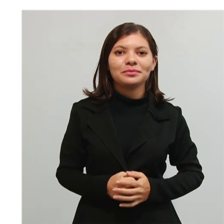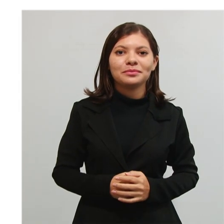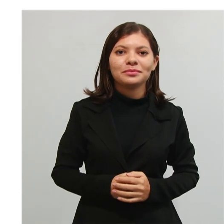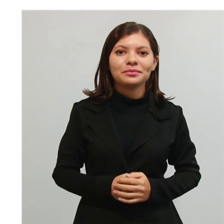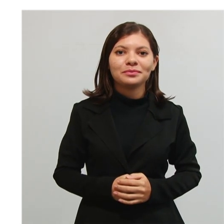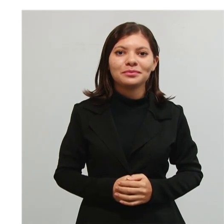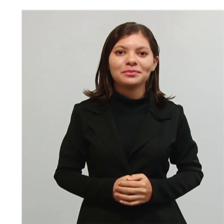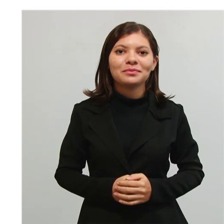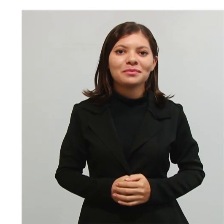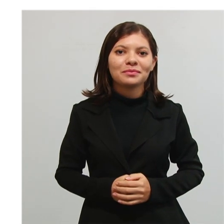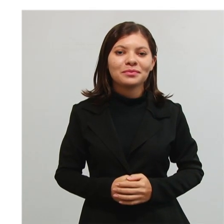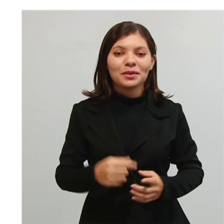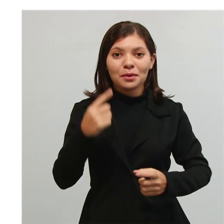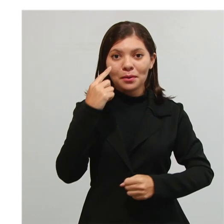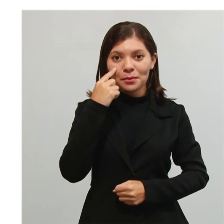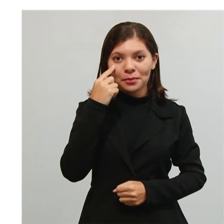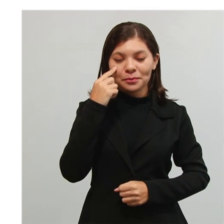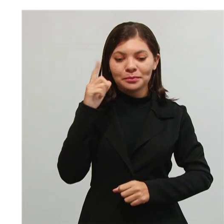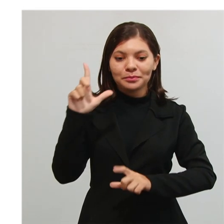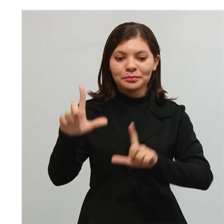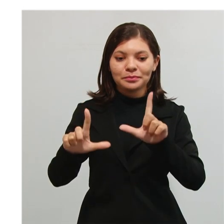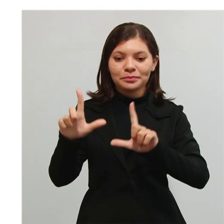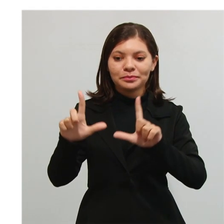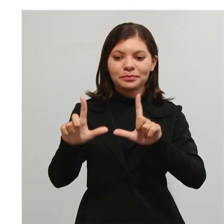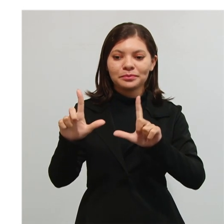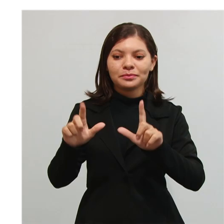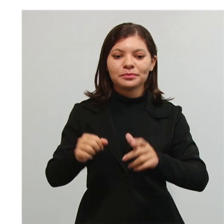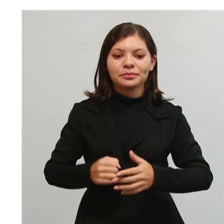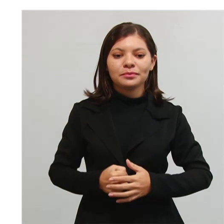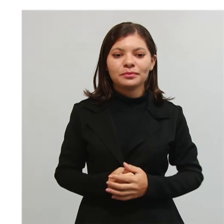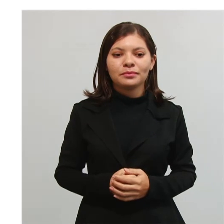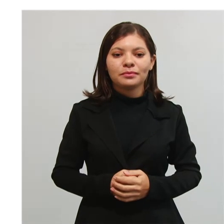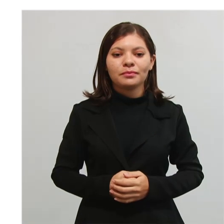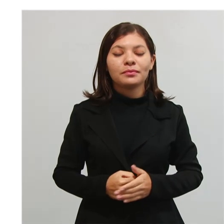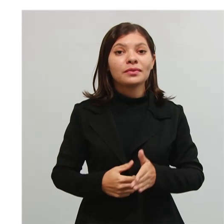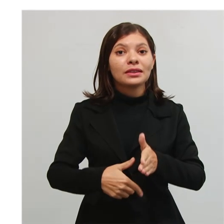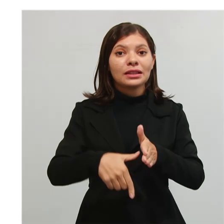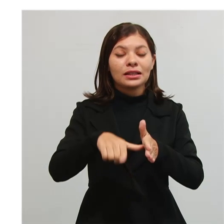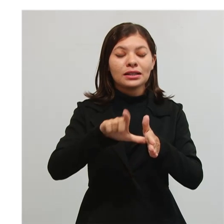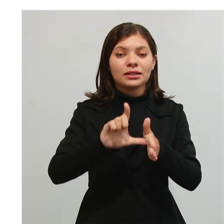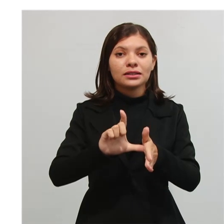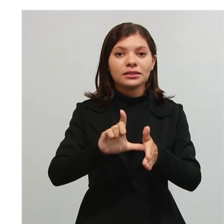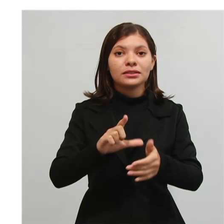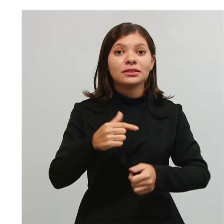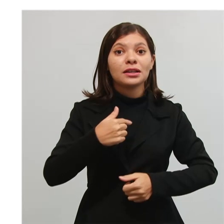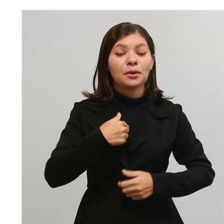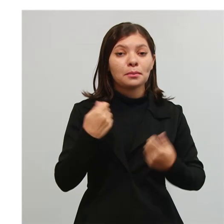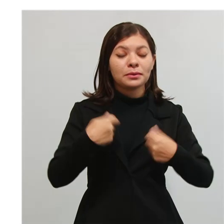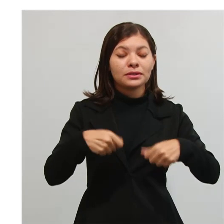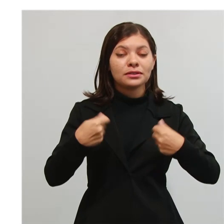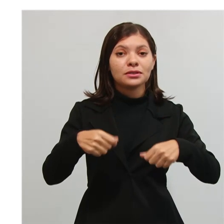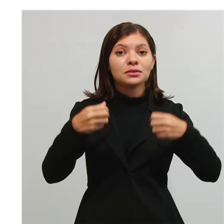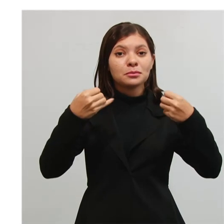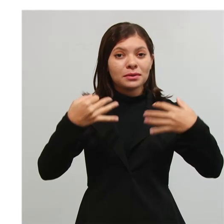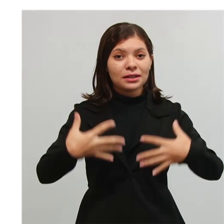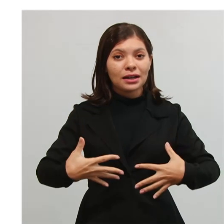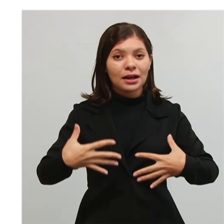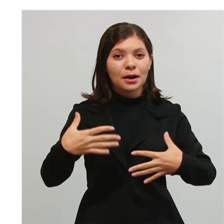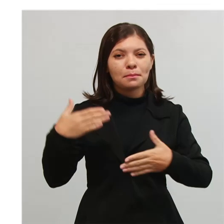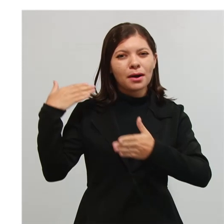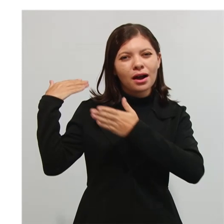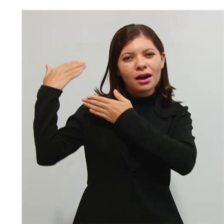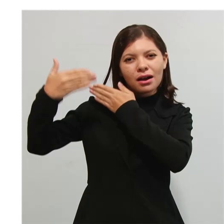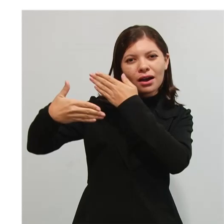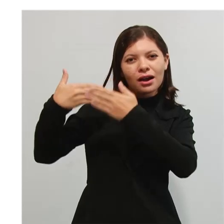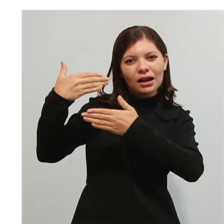vamos lá pessoal é o seguinte Antes de tudo eu preciso falar para vocês da minha jornada